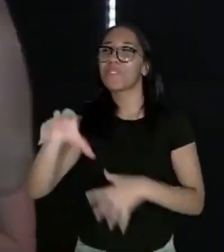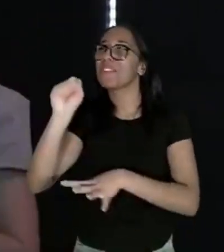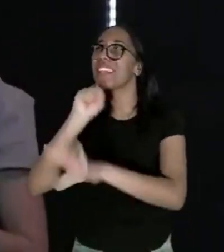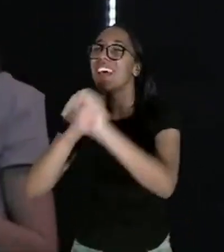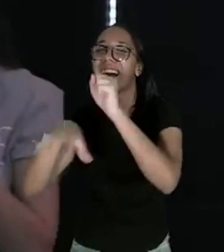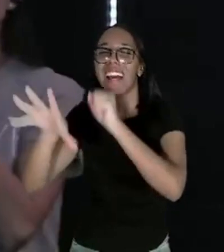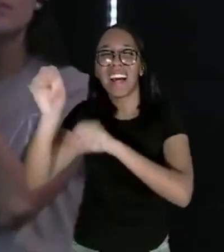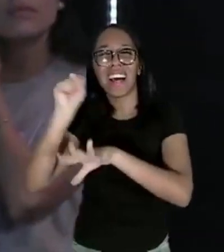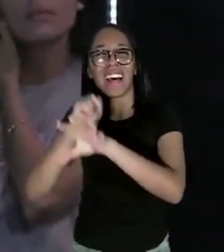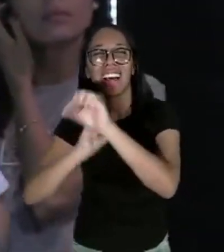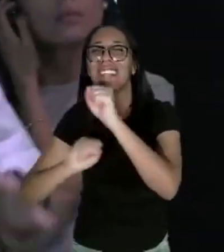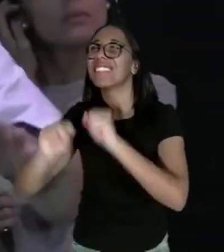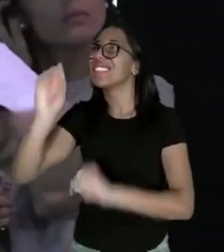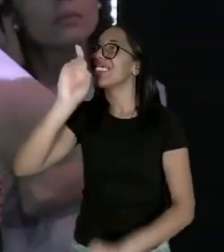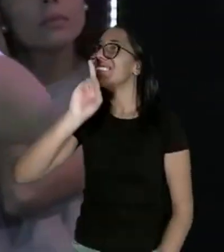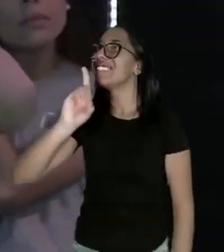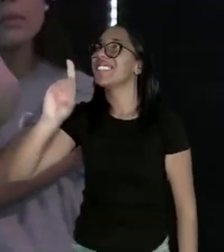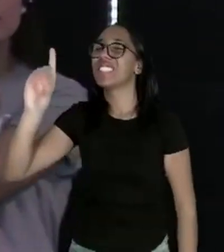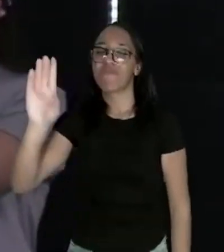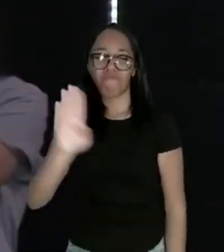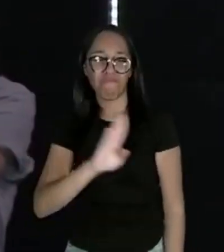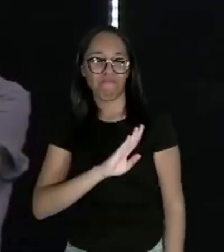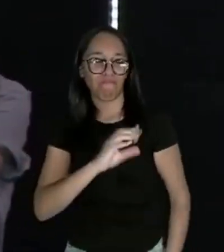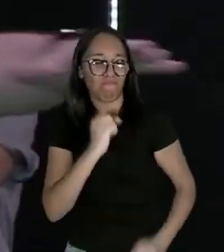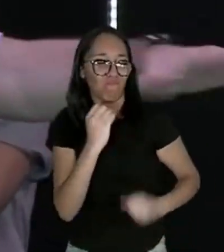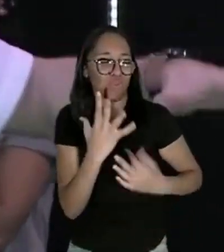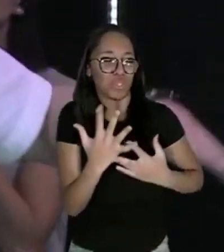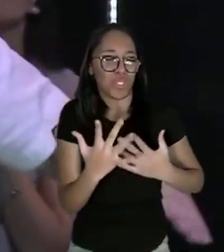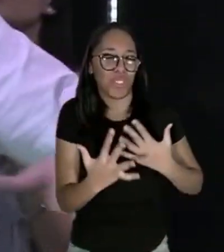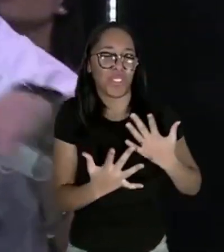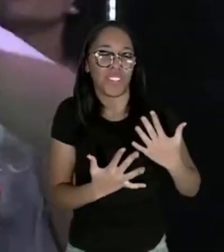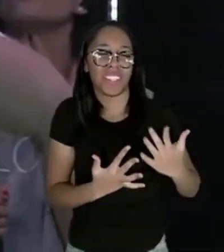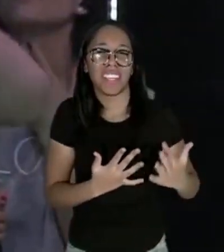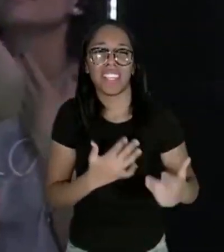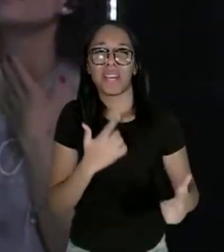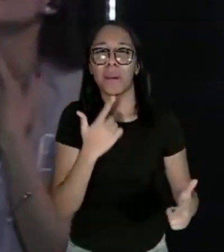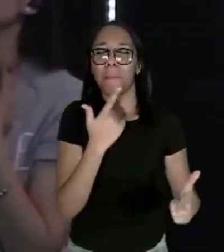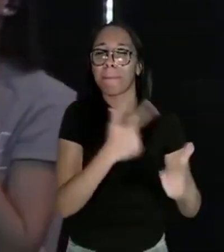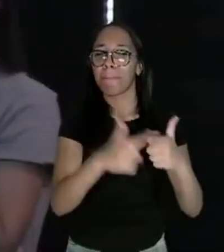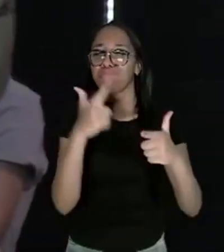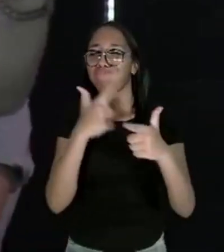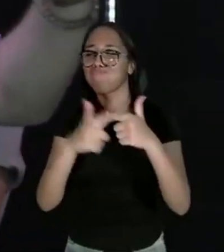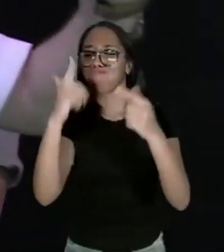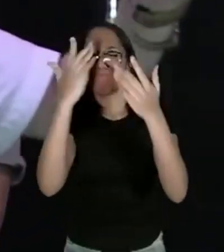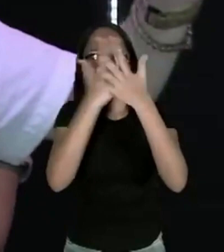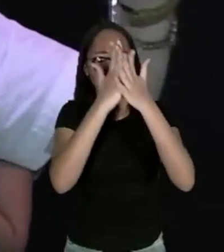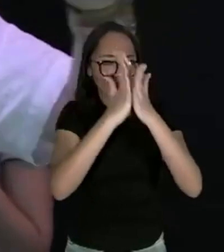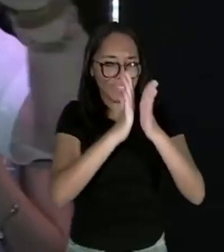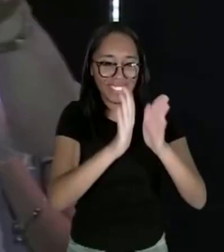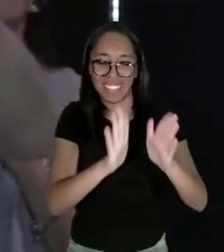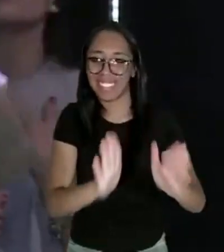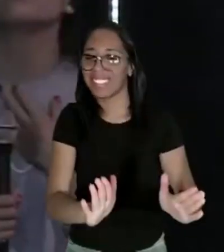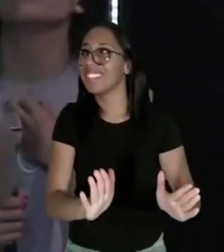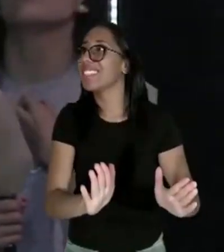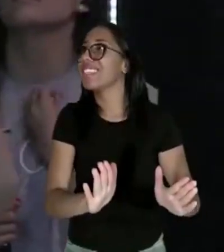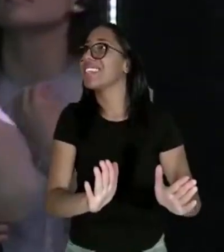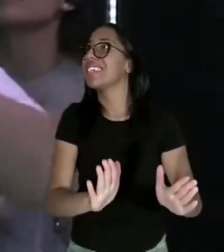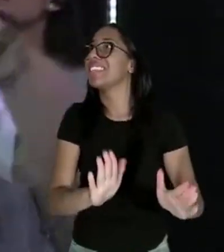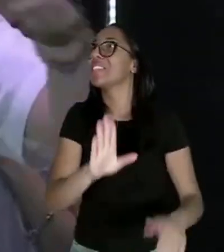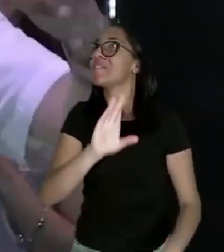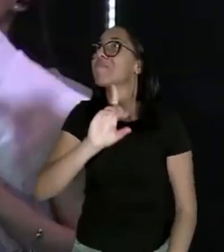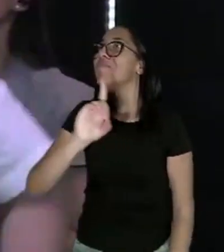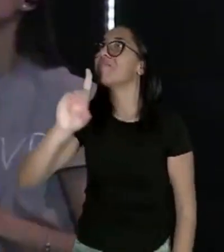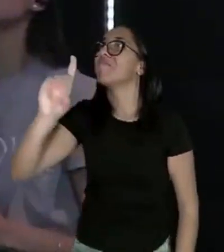abraçava, o coração pegava fogo e parecia que todos os problemas sumiam, parecia que tudo ficava pequenininho, pequenininho, pequenininho, o medo